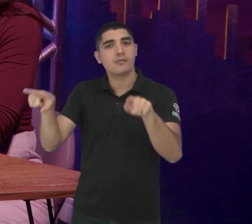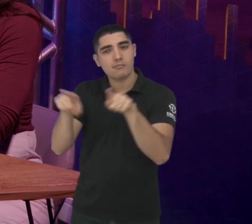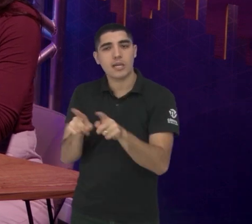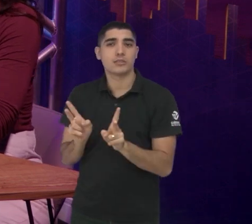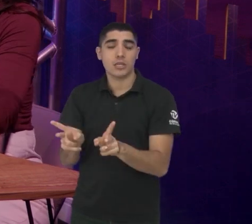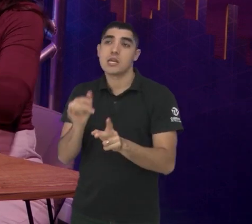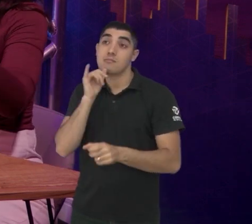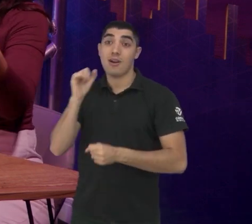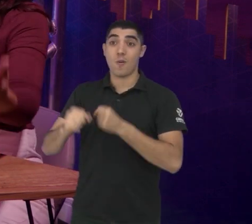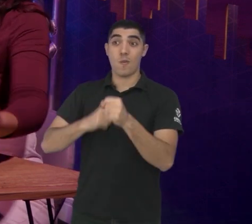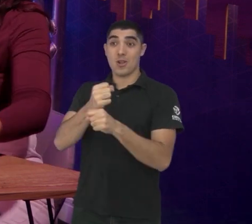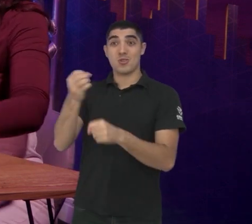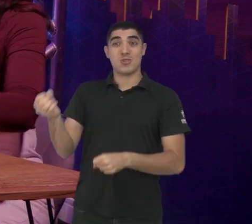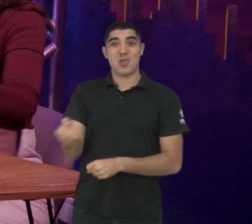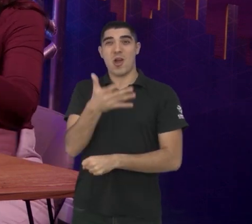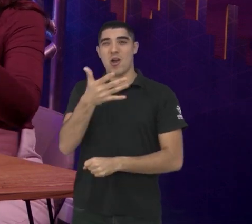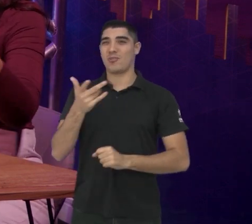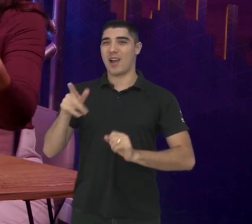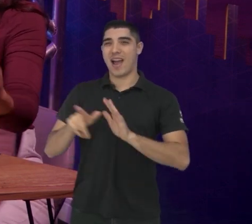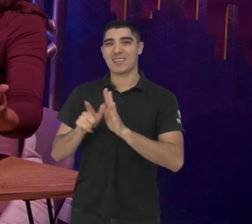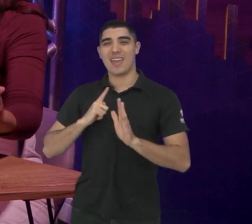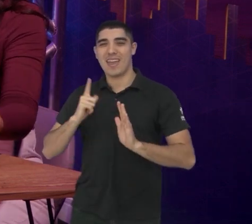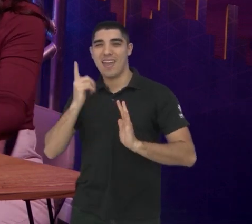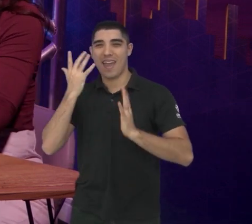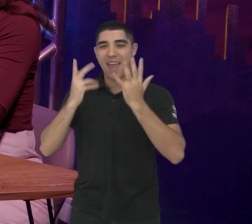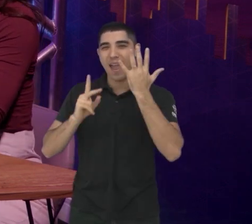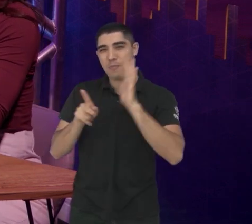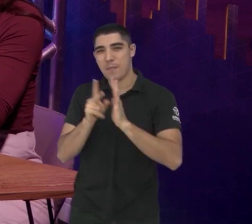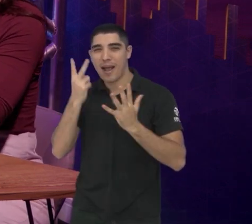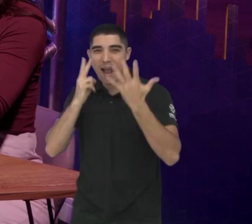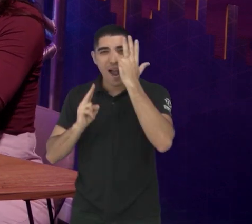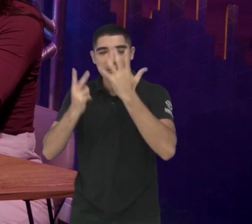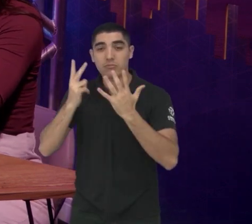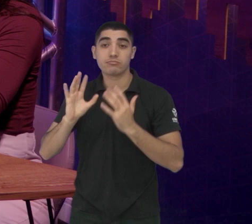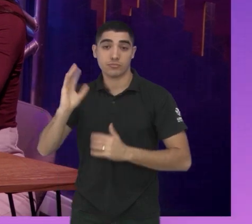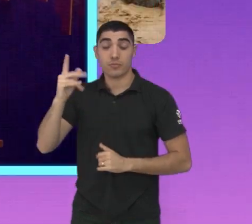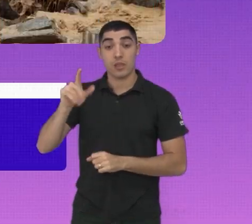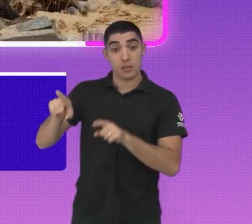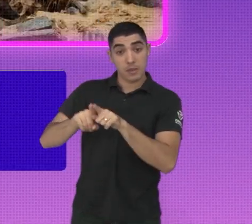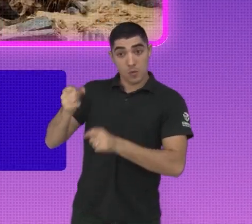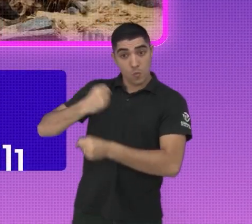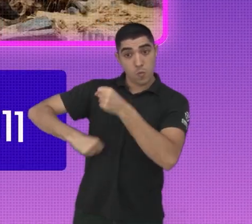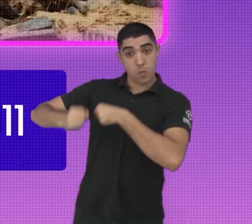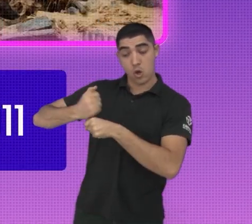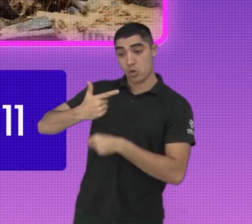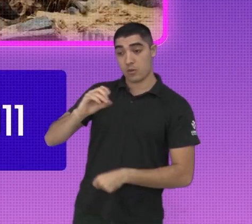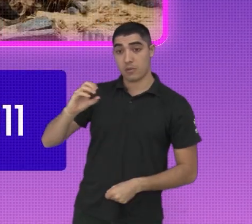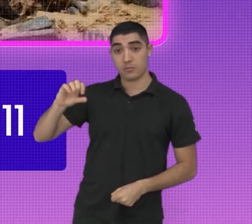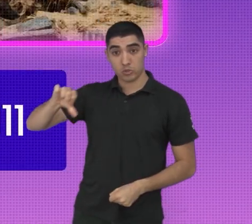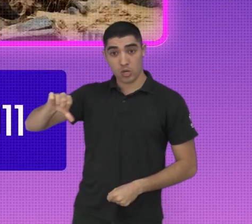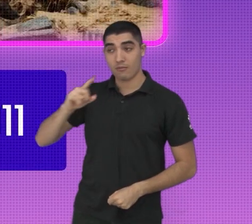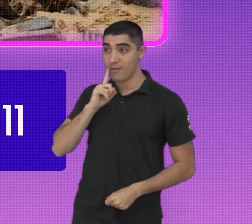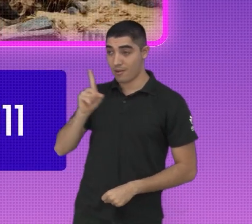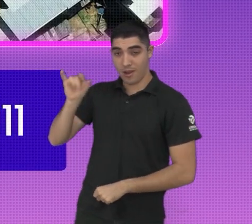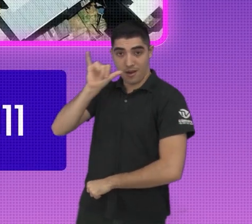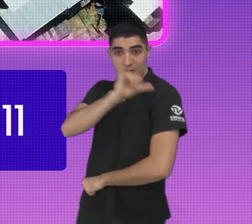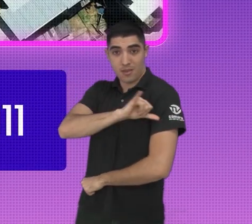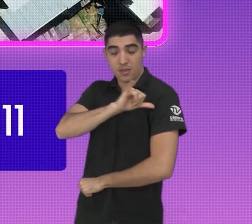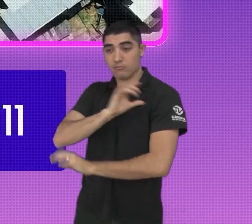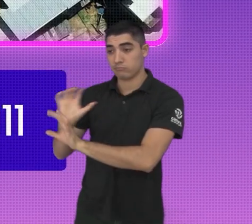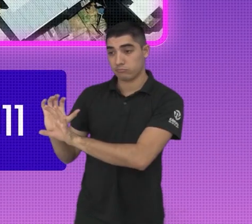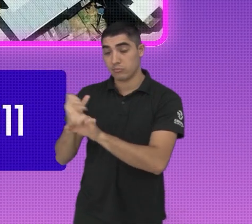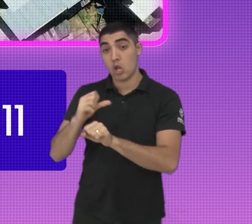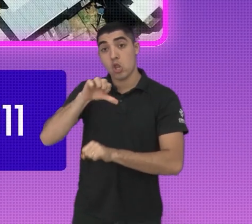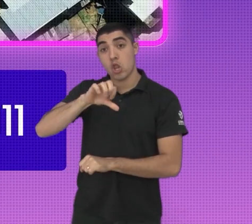mesmas coisas, né, Ano Novo, Carnaval. A gente teve também uma outra tragédia em 2009, na região serrana do